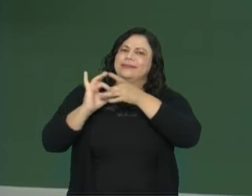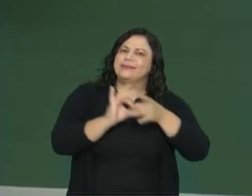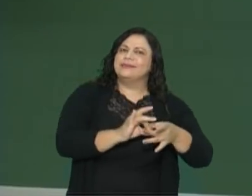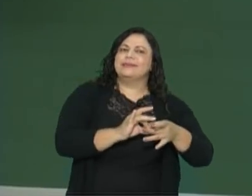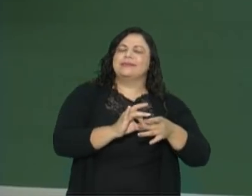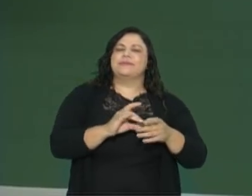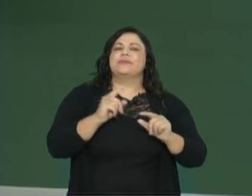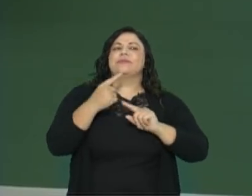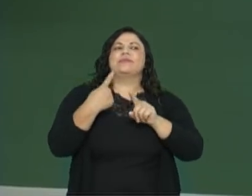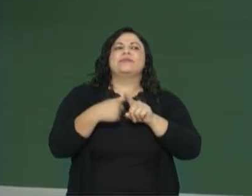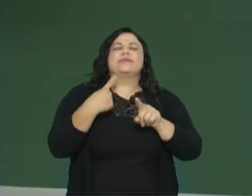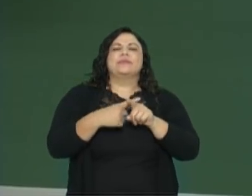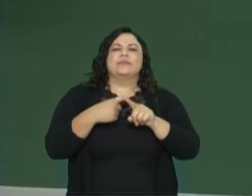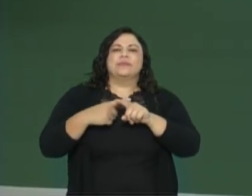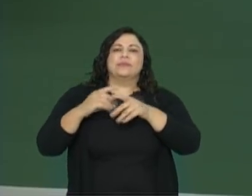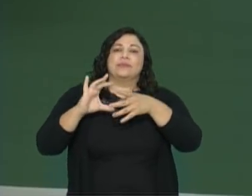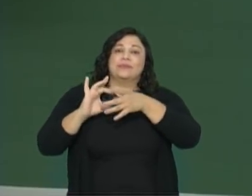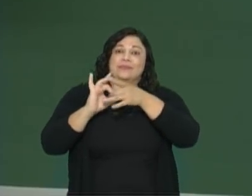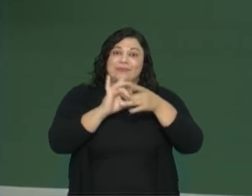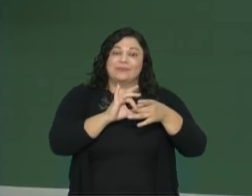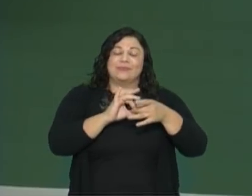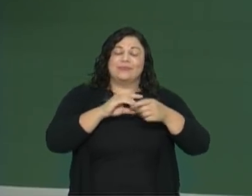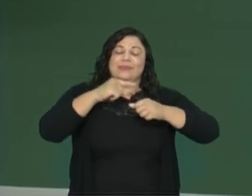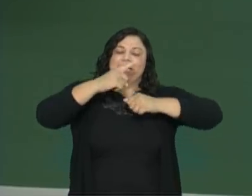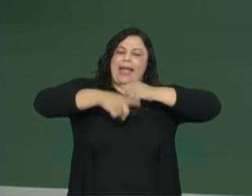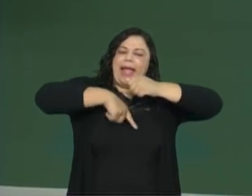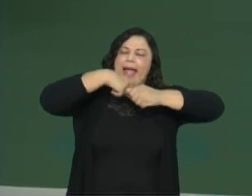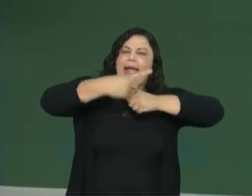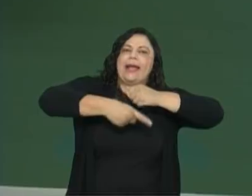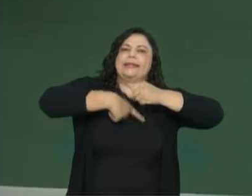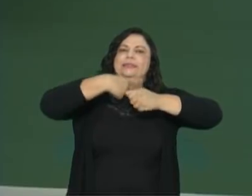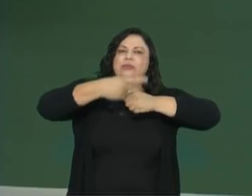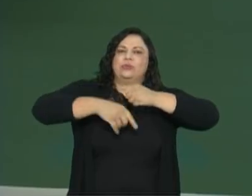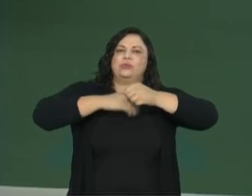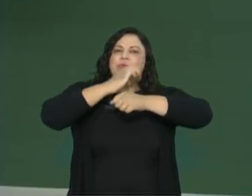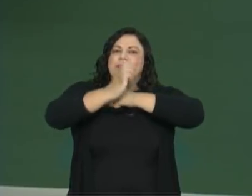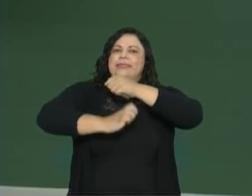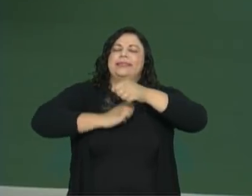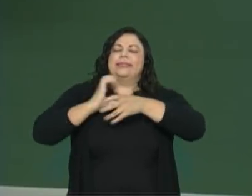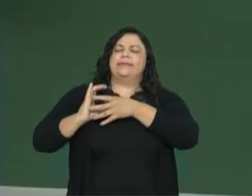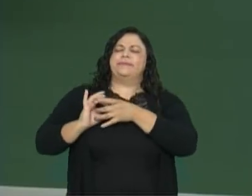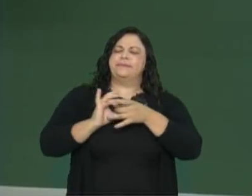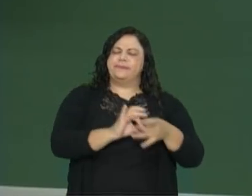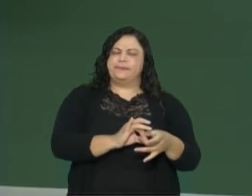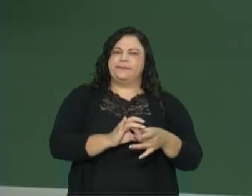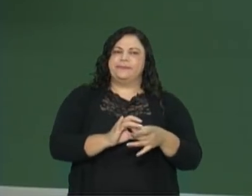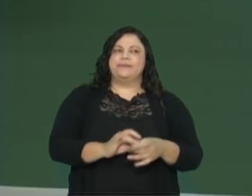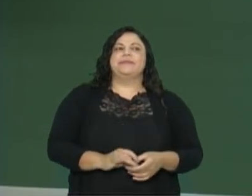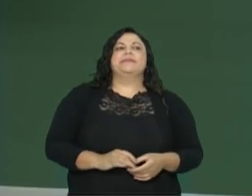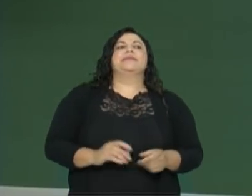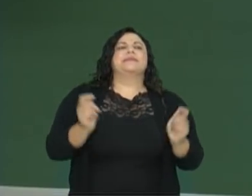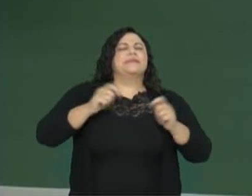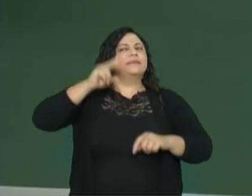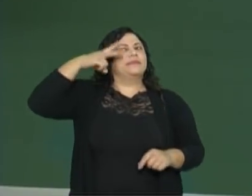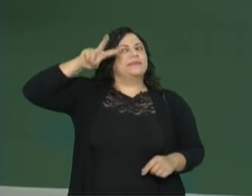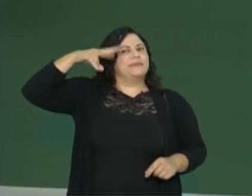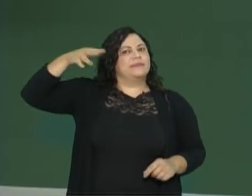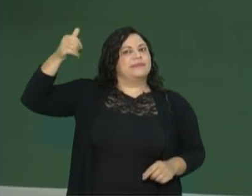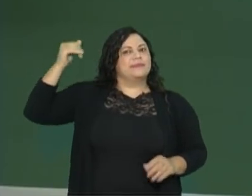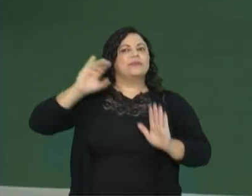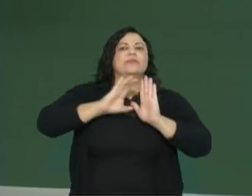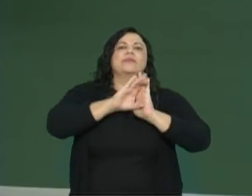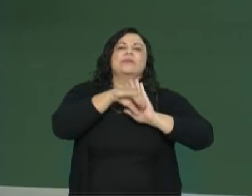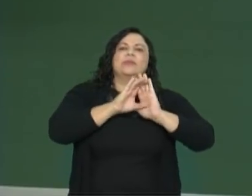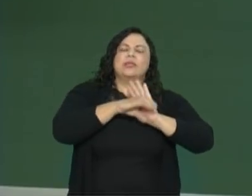que átomos se ligam? Porque eles querem estar eletronicamente estáveis. Relembrar os conceitos da ligação metálica.